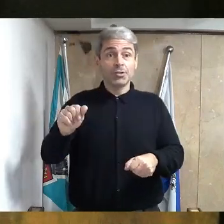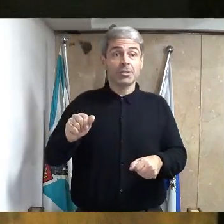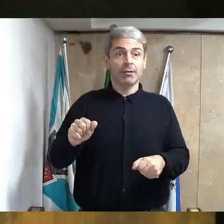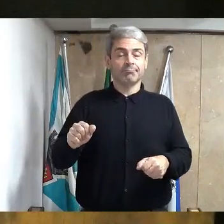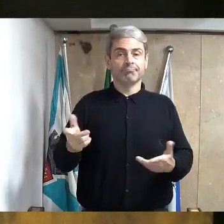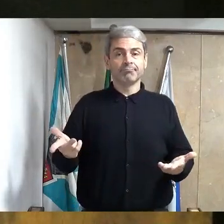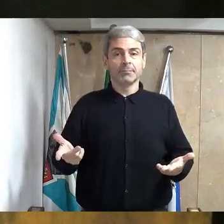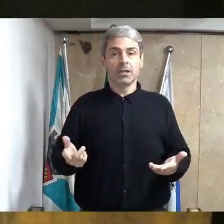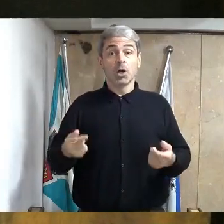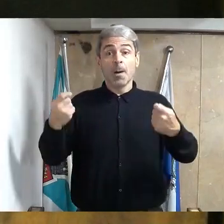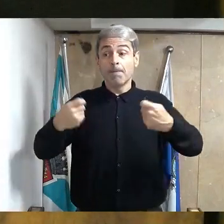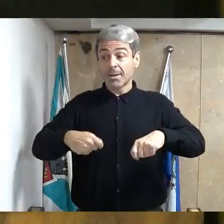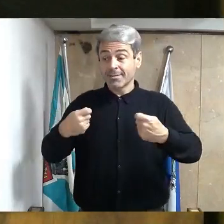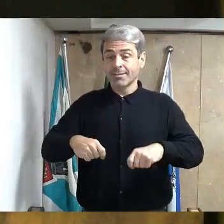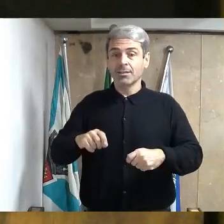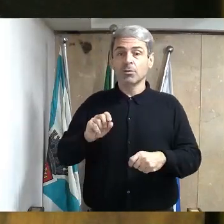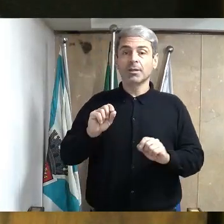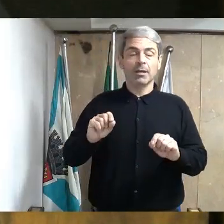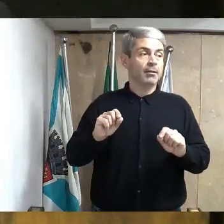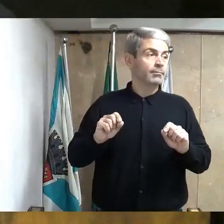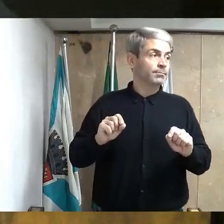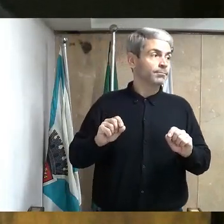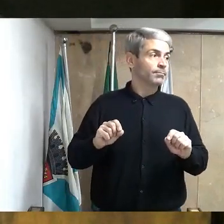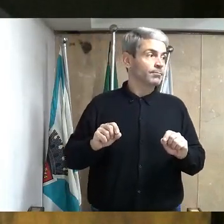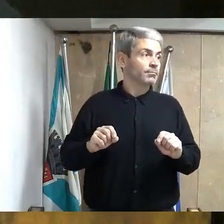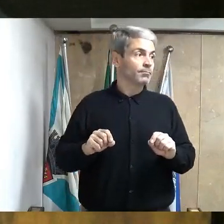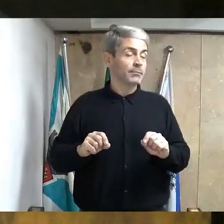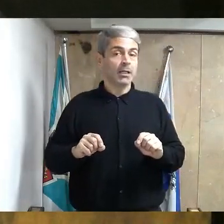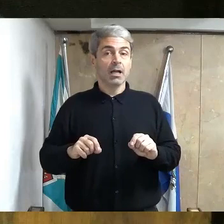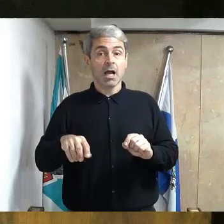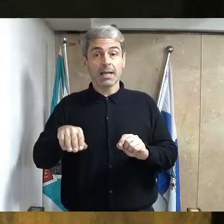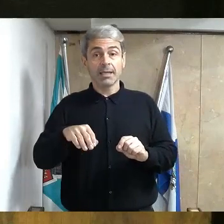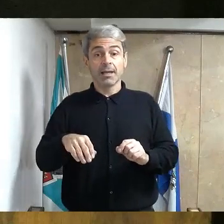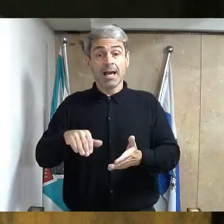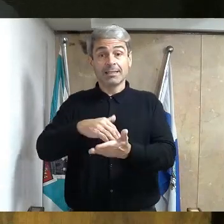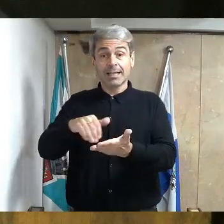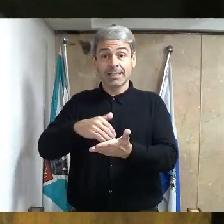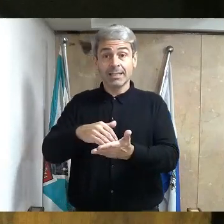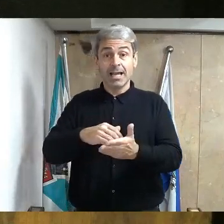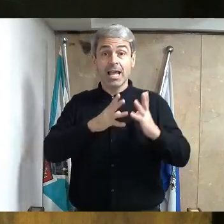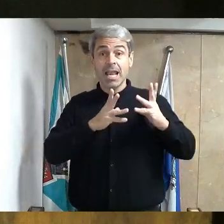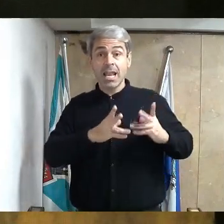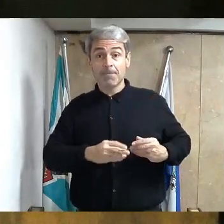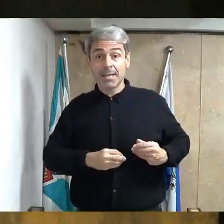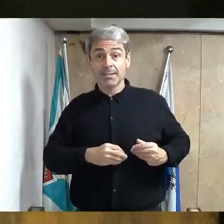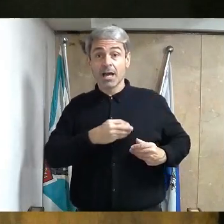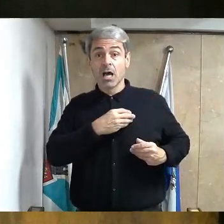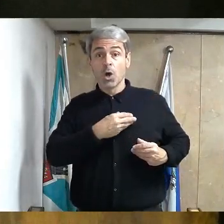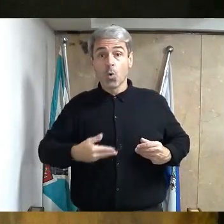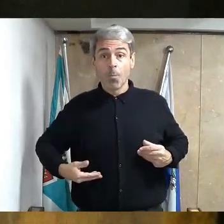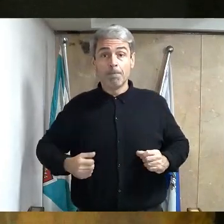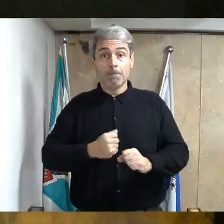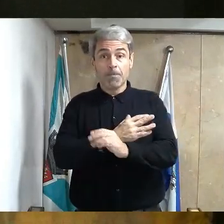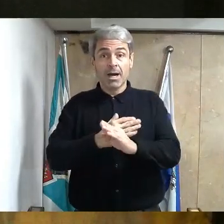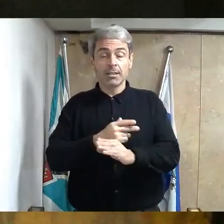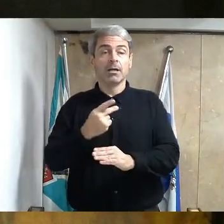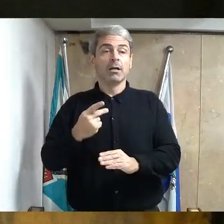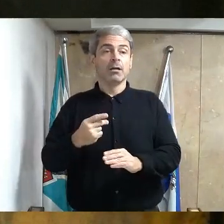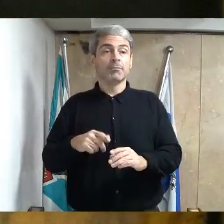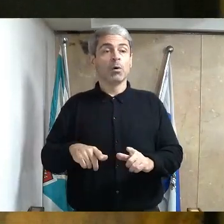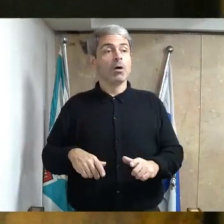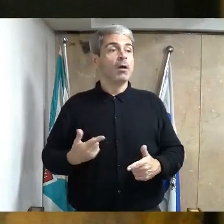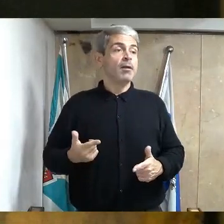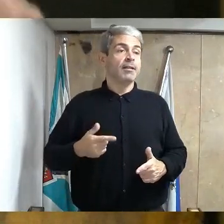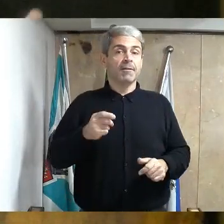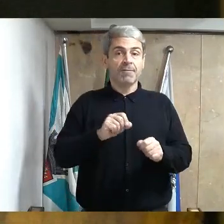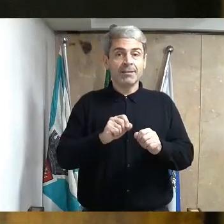a DLU, a Divisão de Limpeza Urbana do nosso município, volte a fazer aquelas campanhas publicitárias